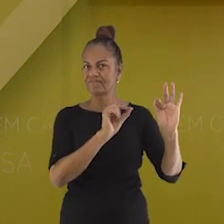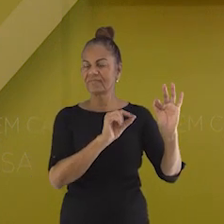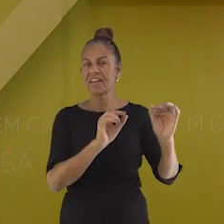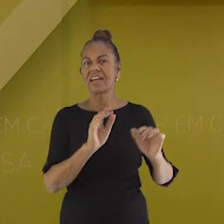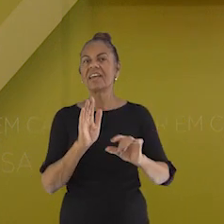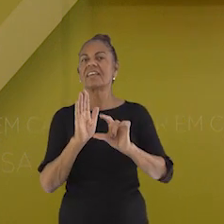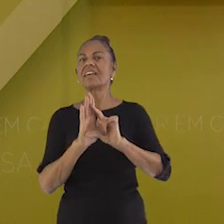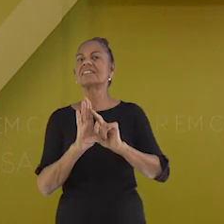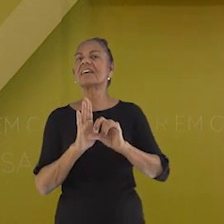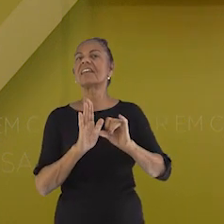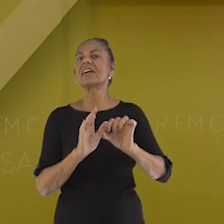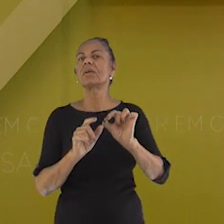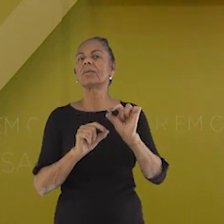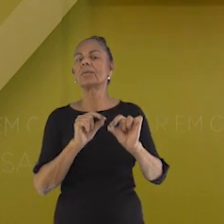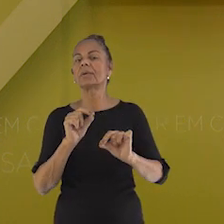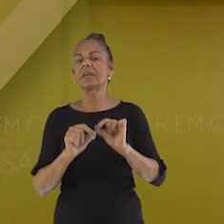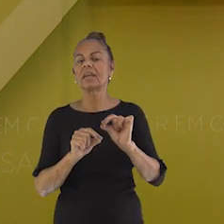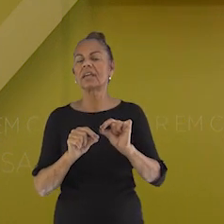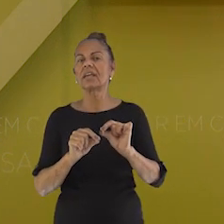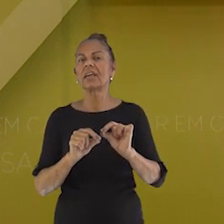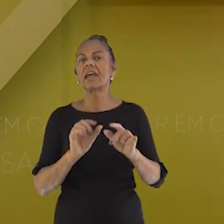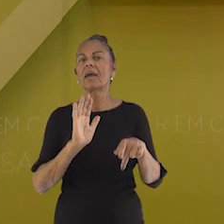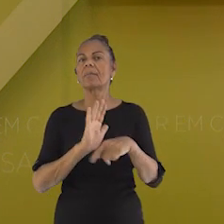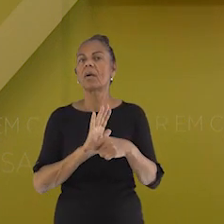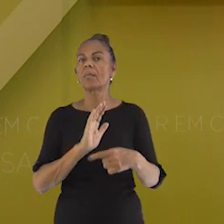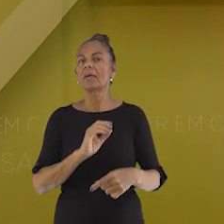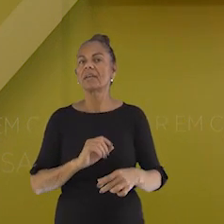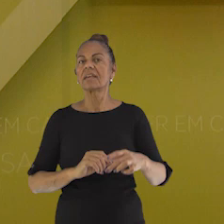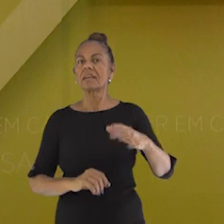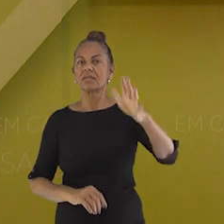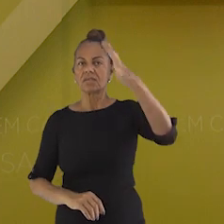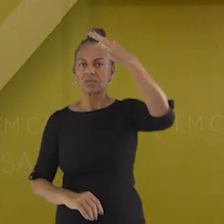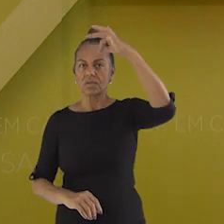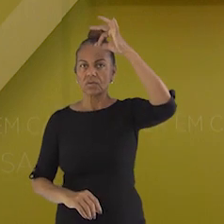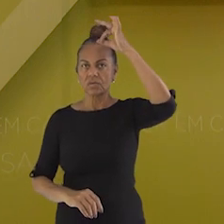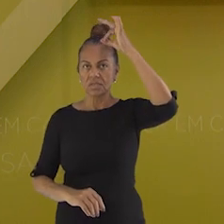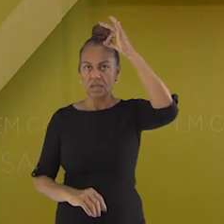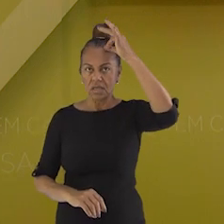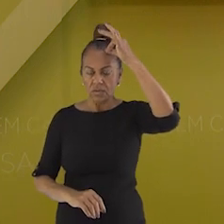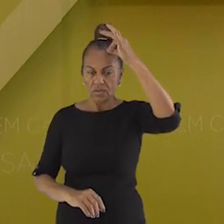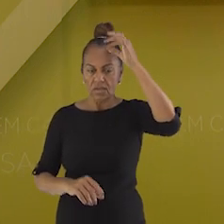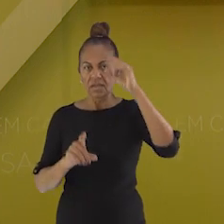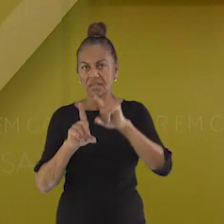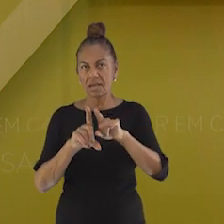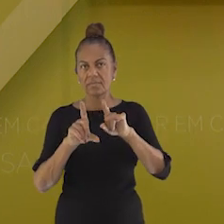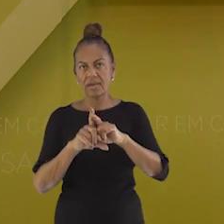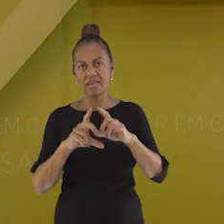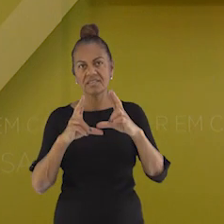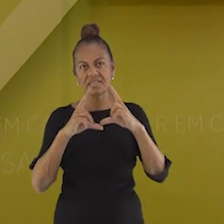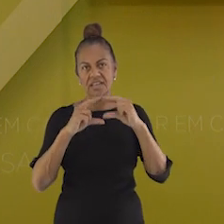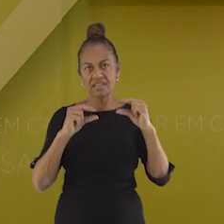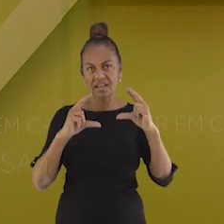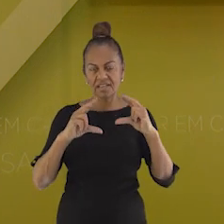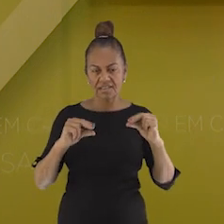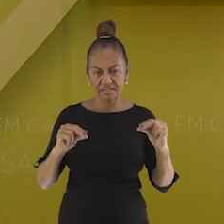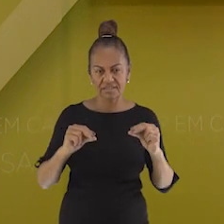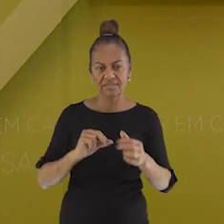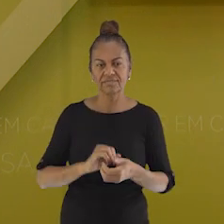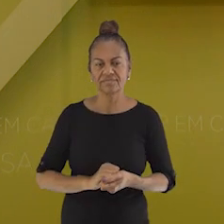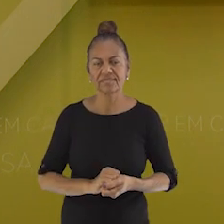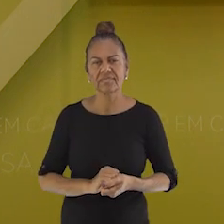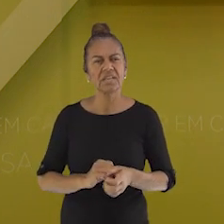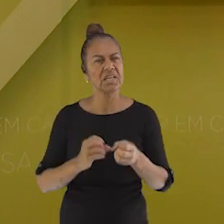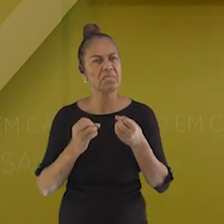lei compete somente daqui do Espírito Santo até Santa Catarina. E que bom que